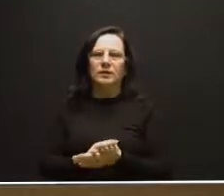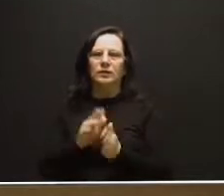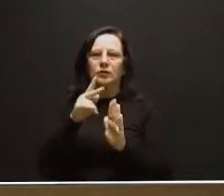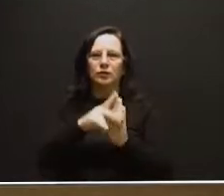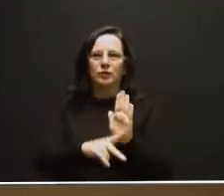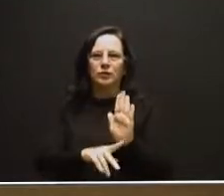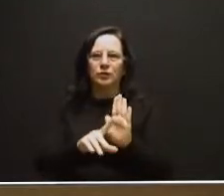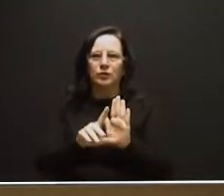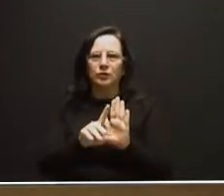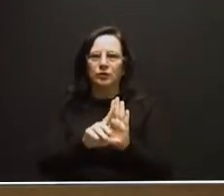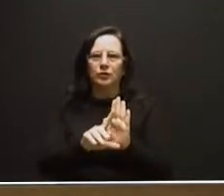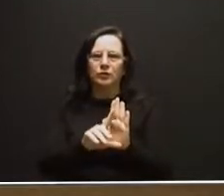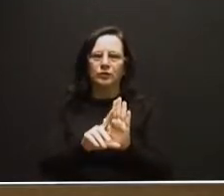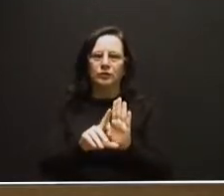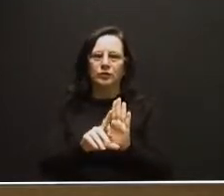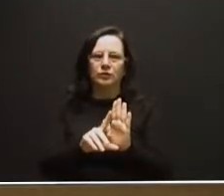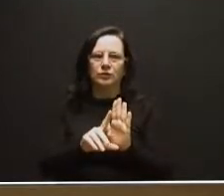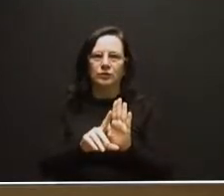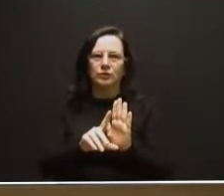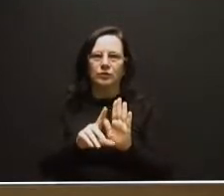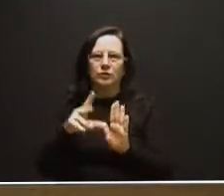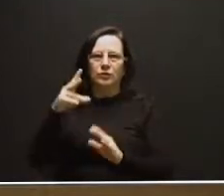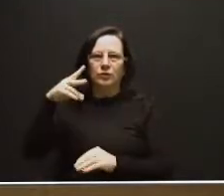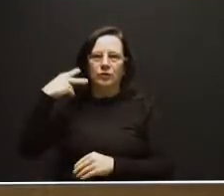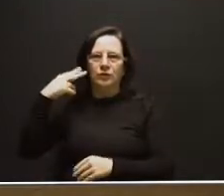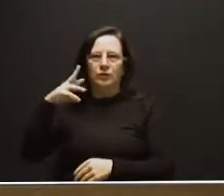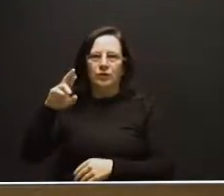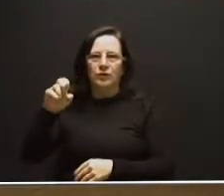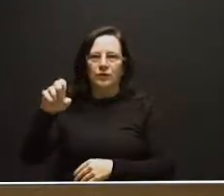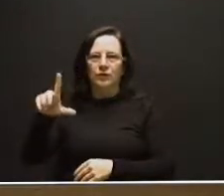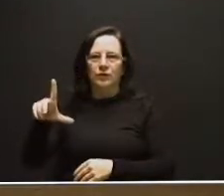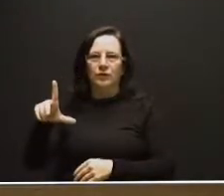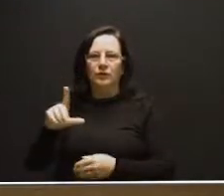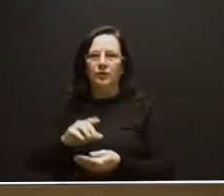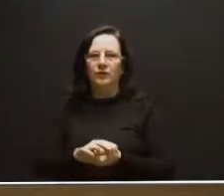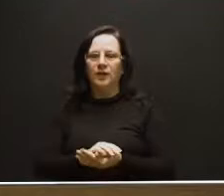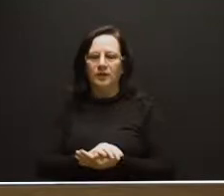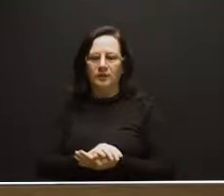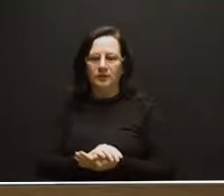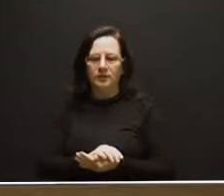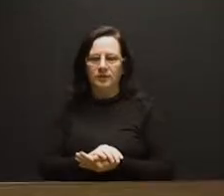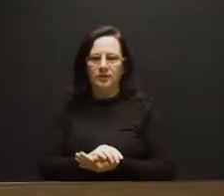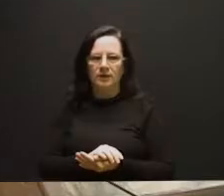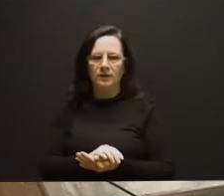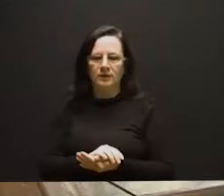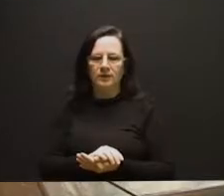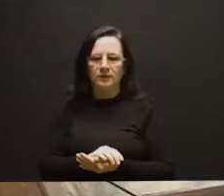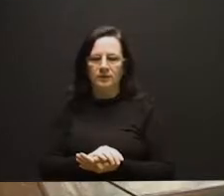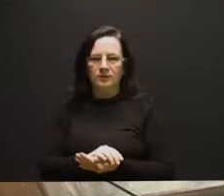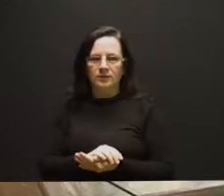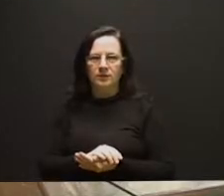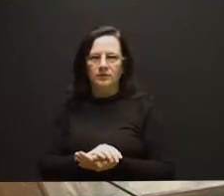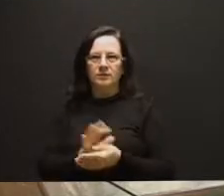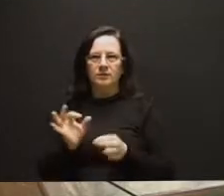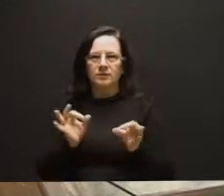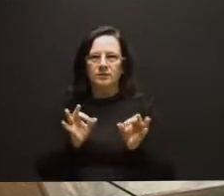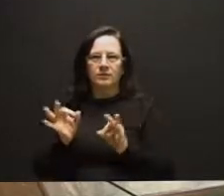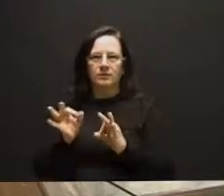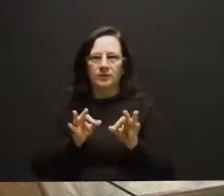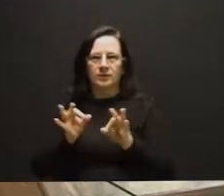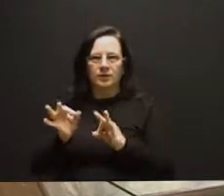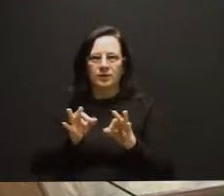do novo vereador rafael tuco e falar que se fosse tivesse sido feito um planejamento na cidade